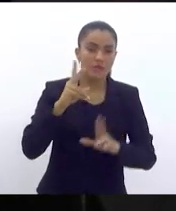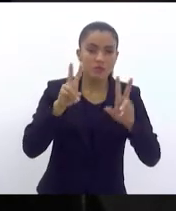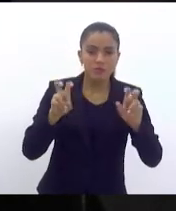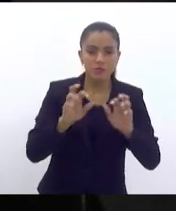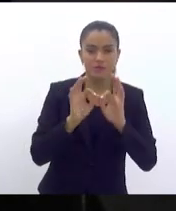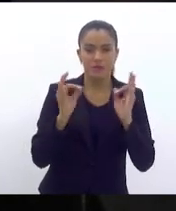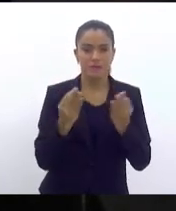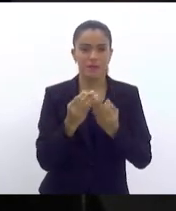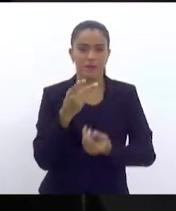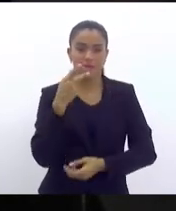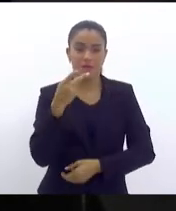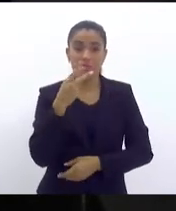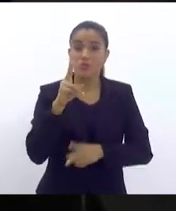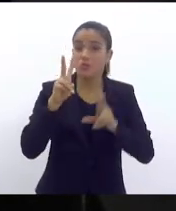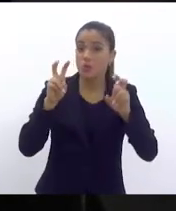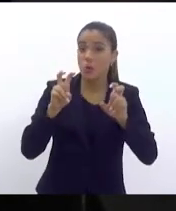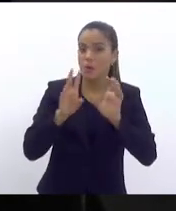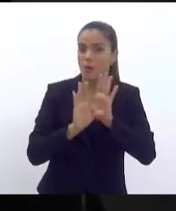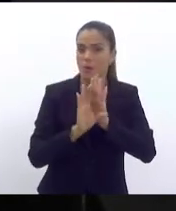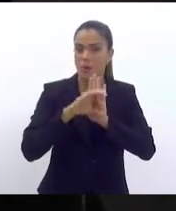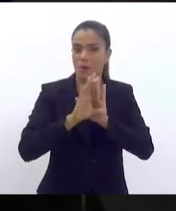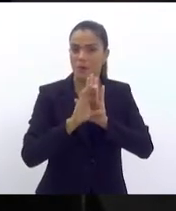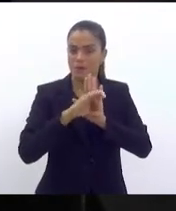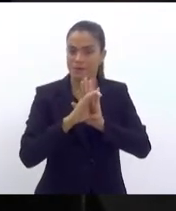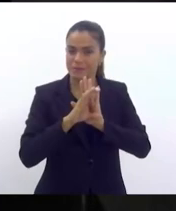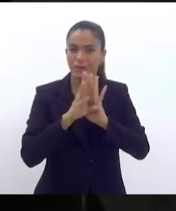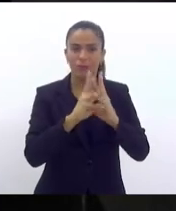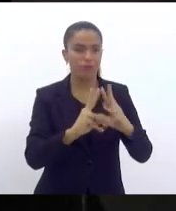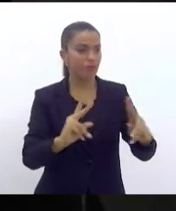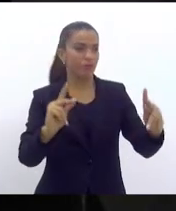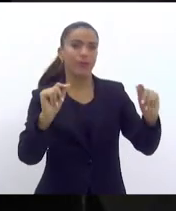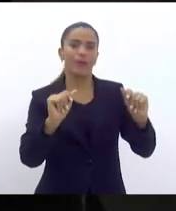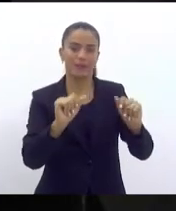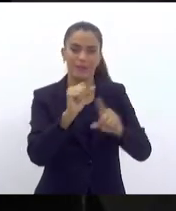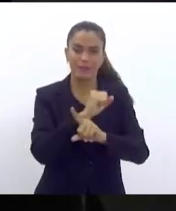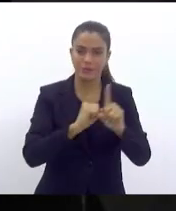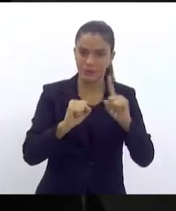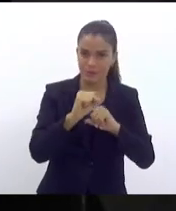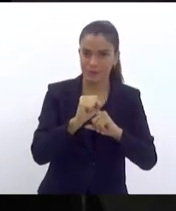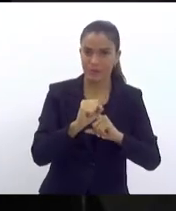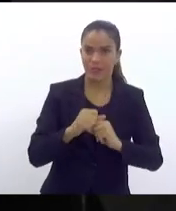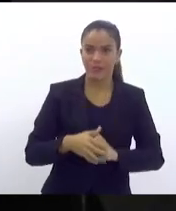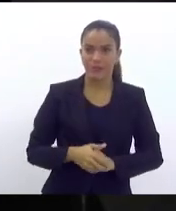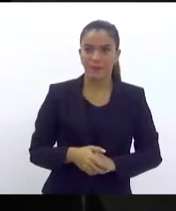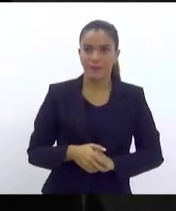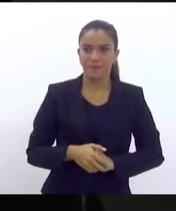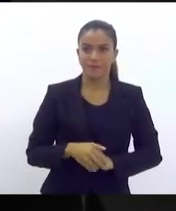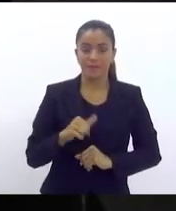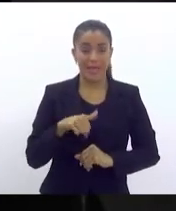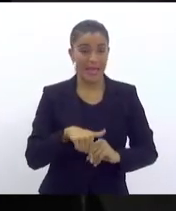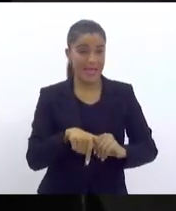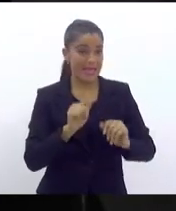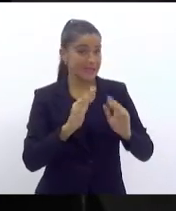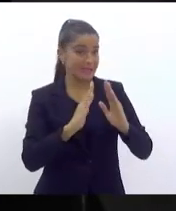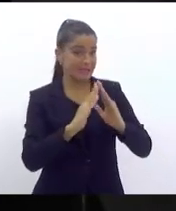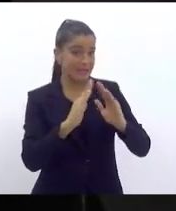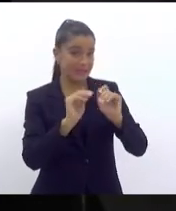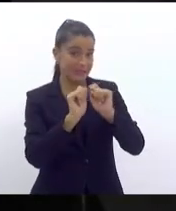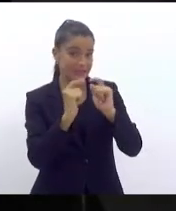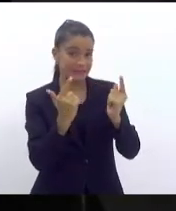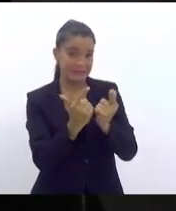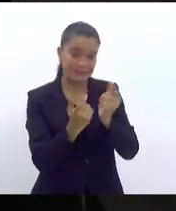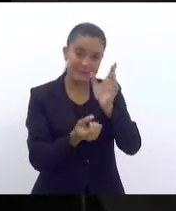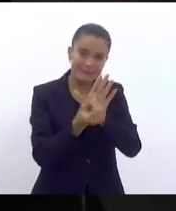é falar de conceitos muitas vezes esquecidos por muito na sociedade nós essa casa Legislativa